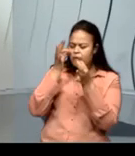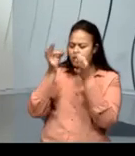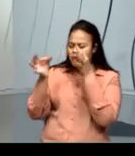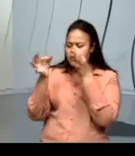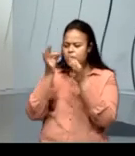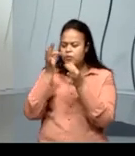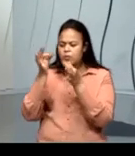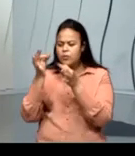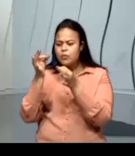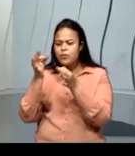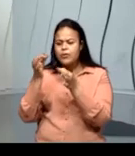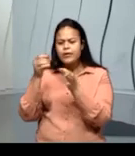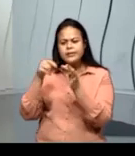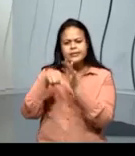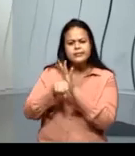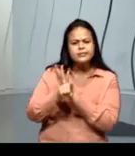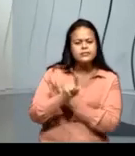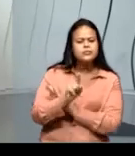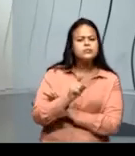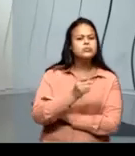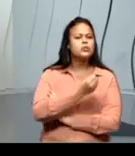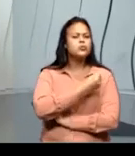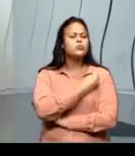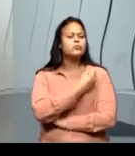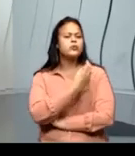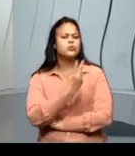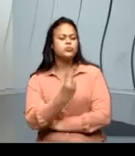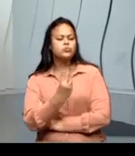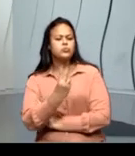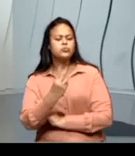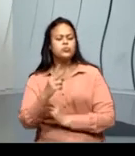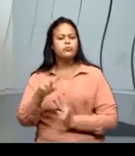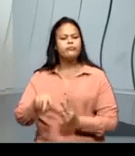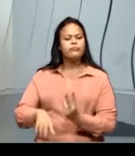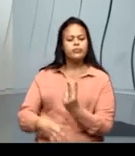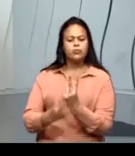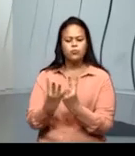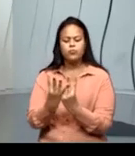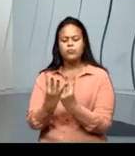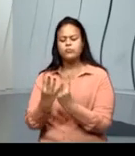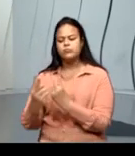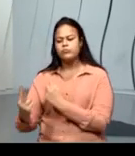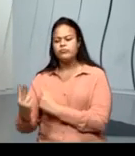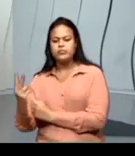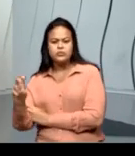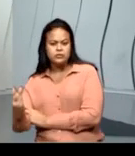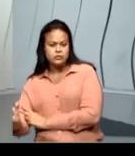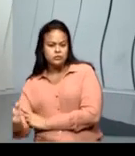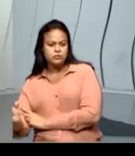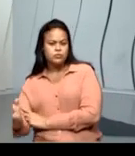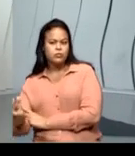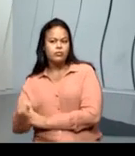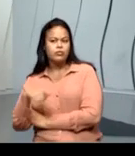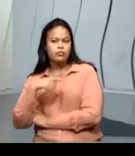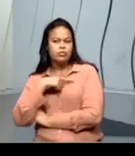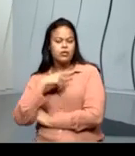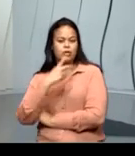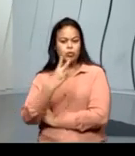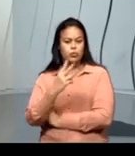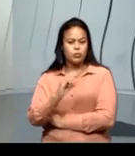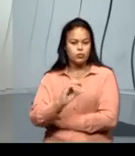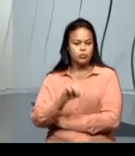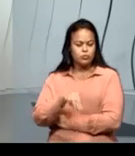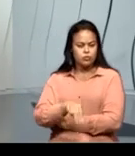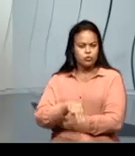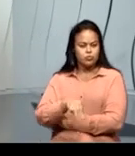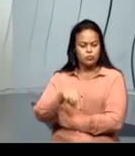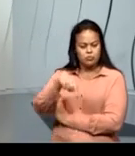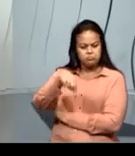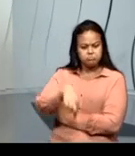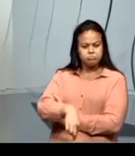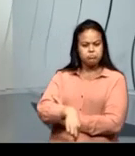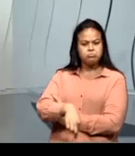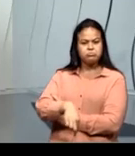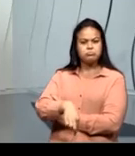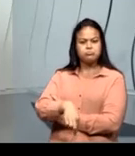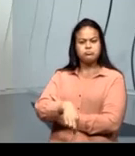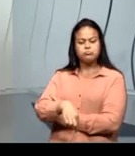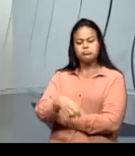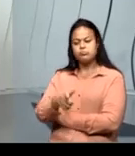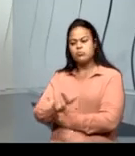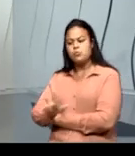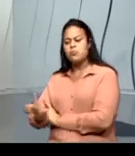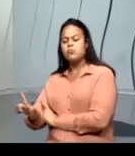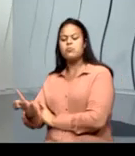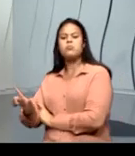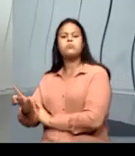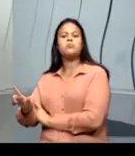a questão número 2, eu já vou olhar o vetor 4 e o vetor 5. Esse tem 2 centímetros para baixo, enquanto o